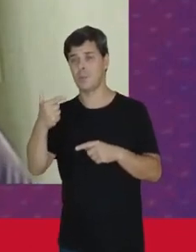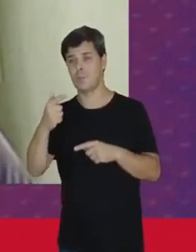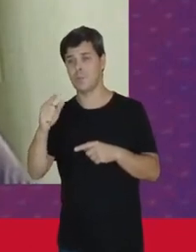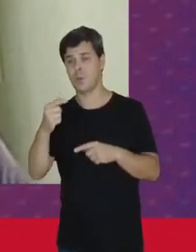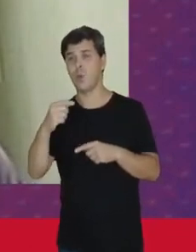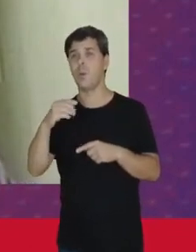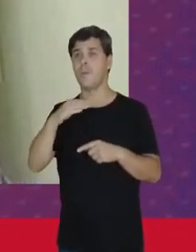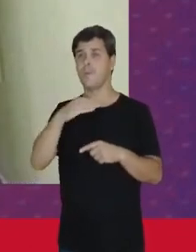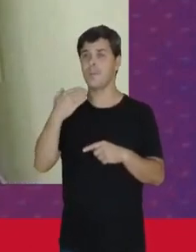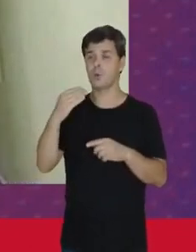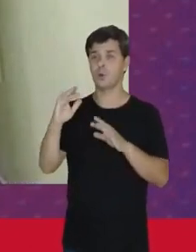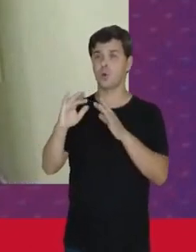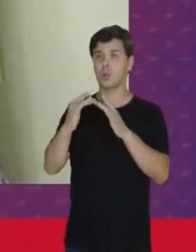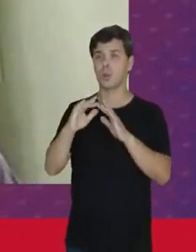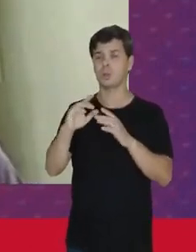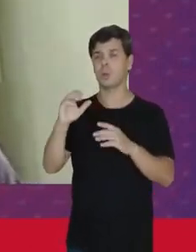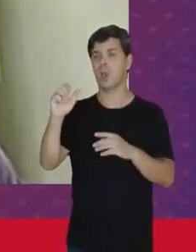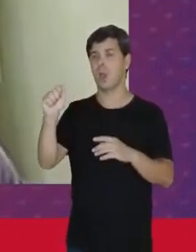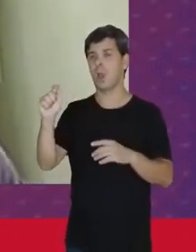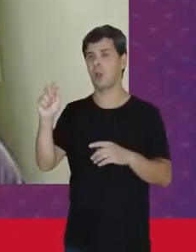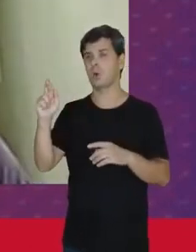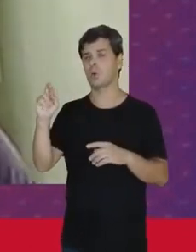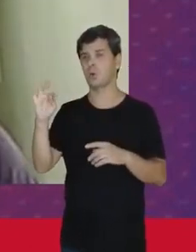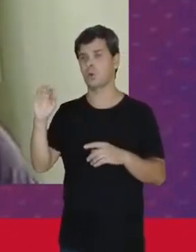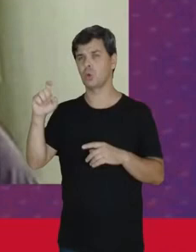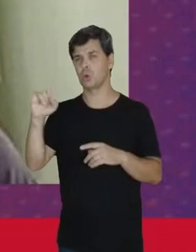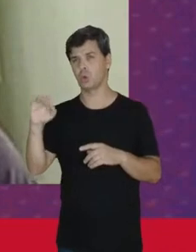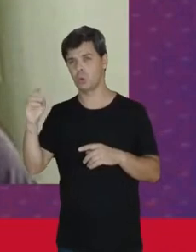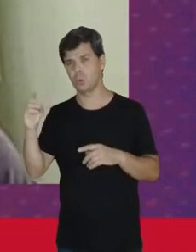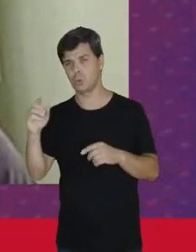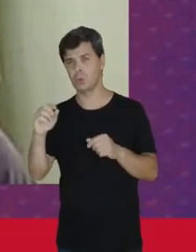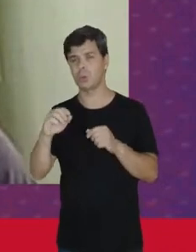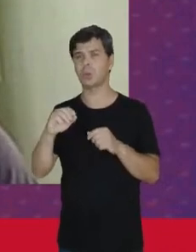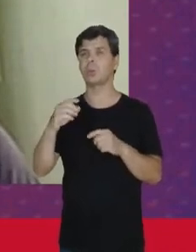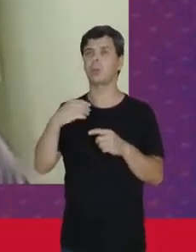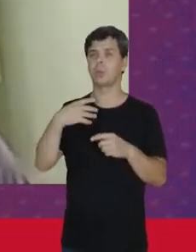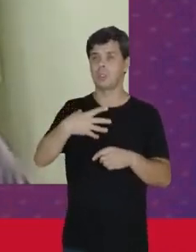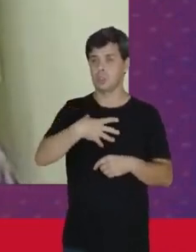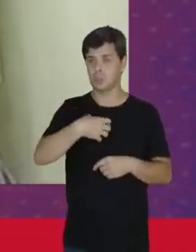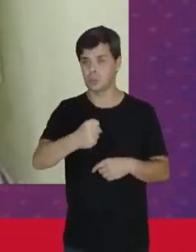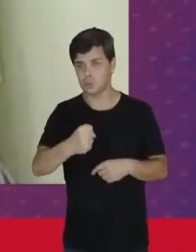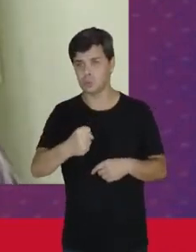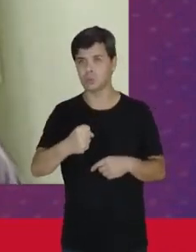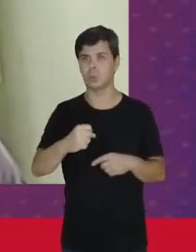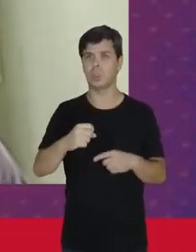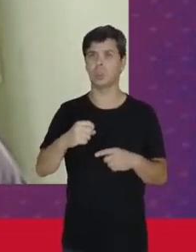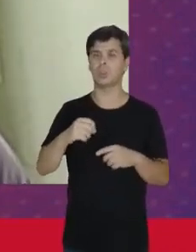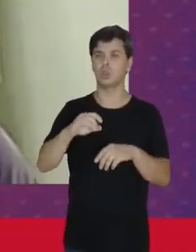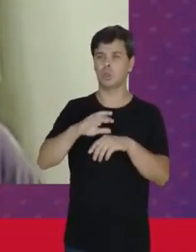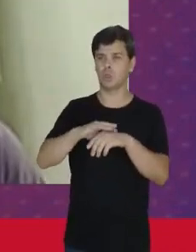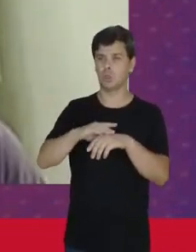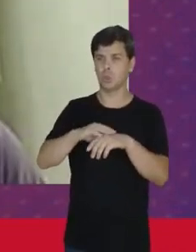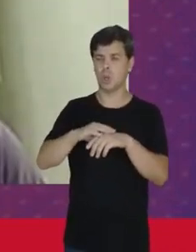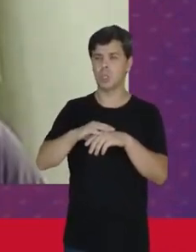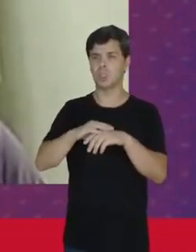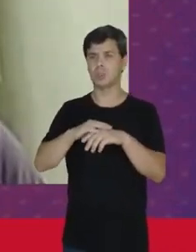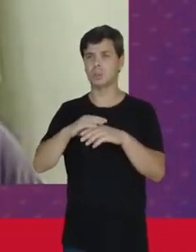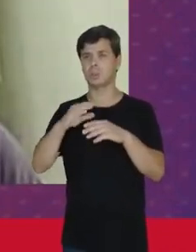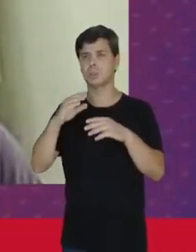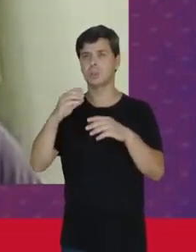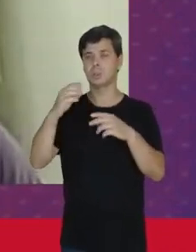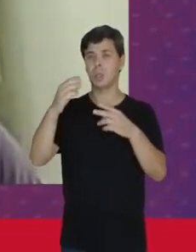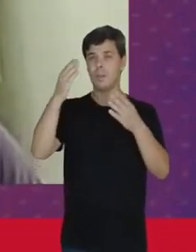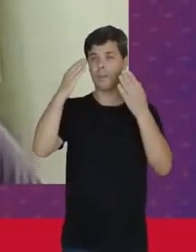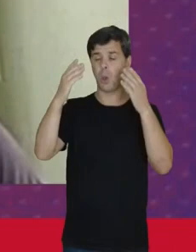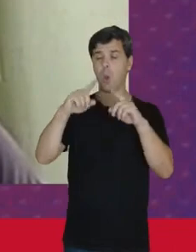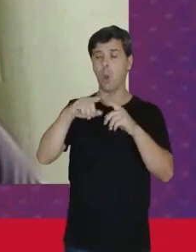com o contato com o agrotóxico, né? Os casos também de suicídio, de doenças neurológicas ou